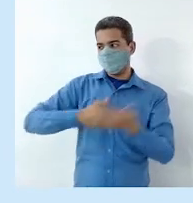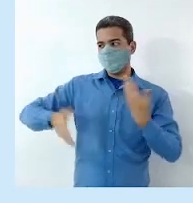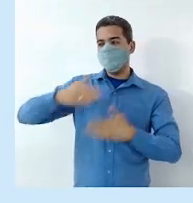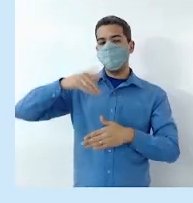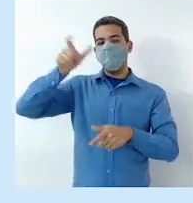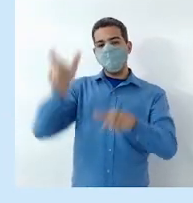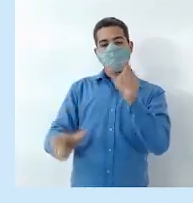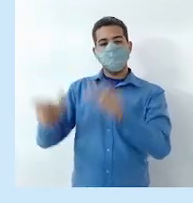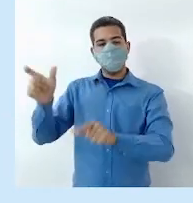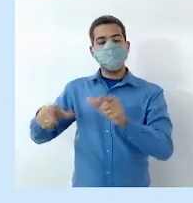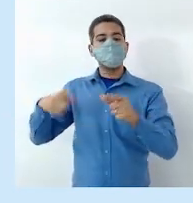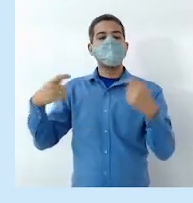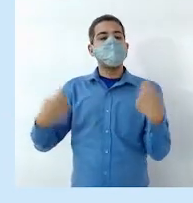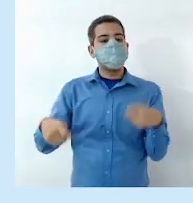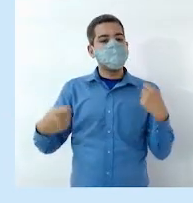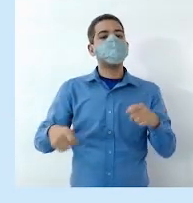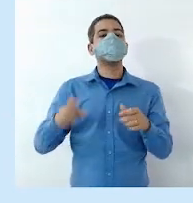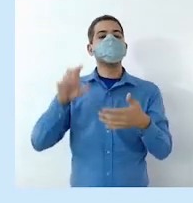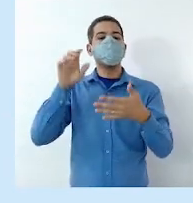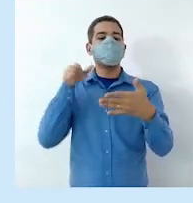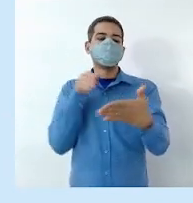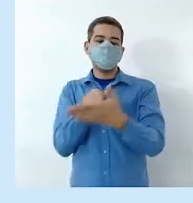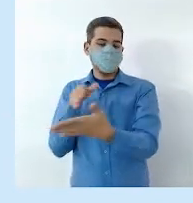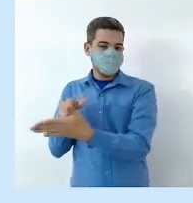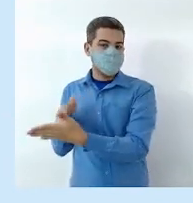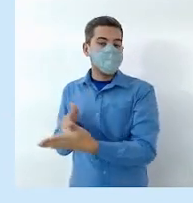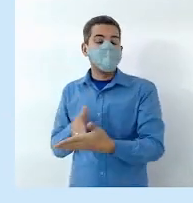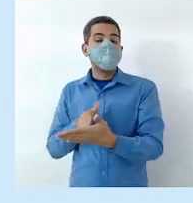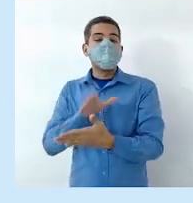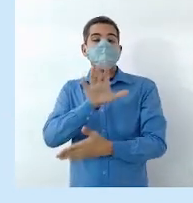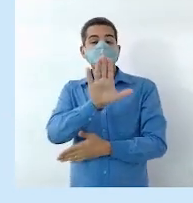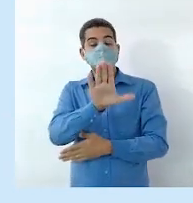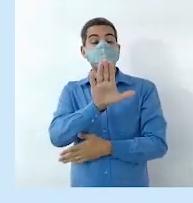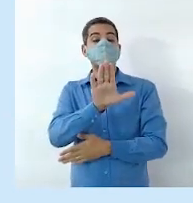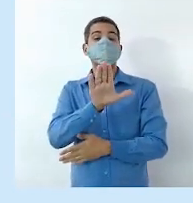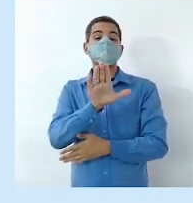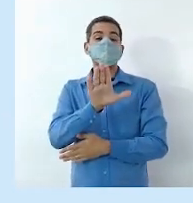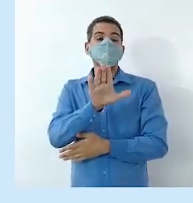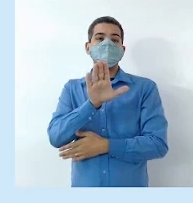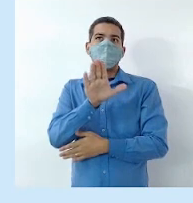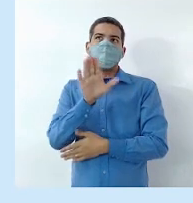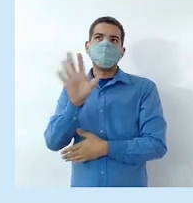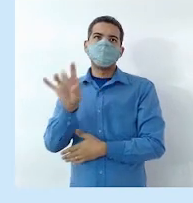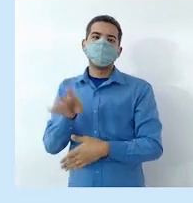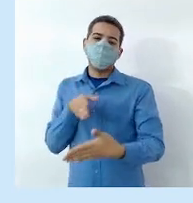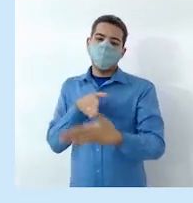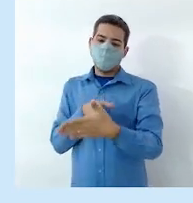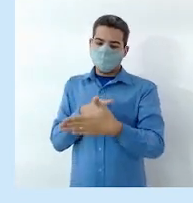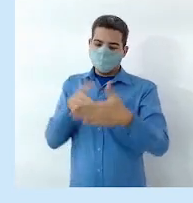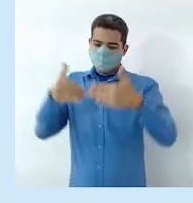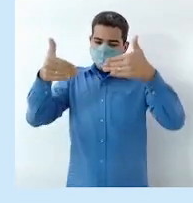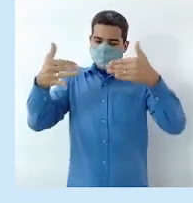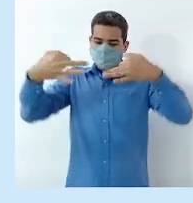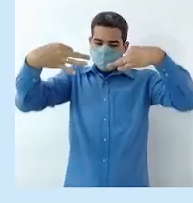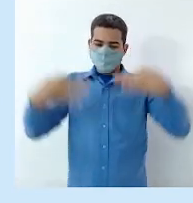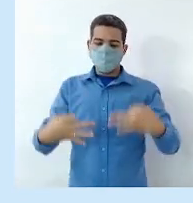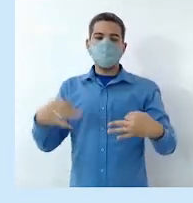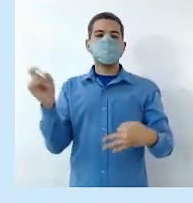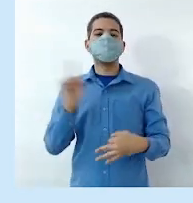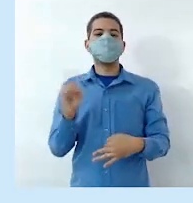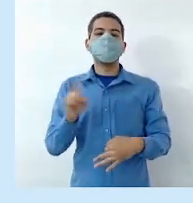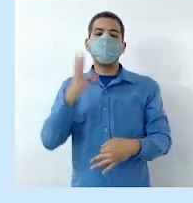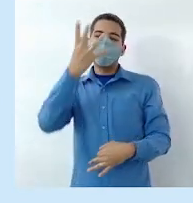personagens precisam estar bem delimitadas, mas sem ficar tão metricamente estipulados